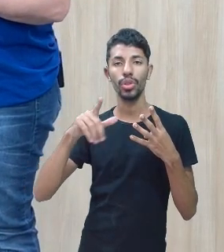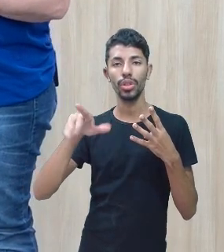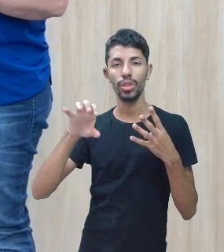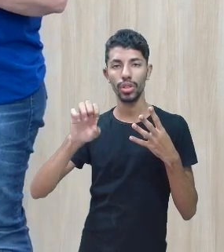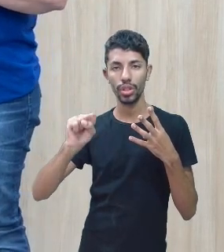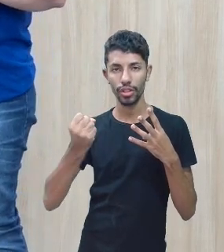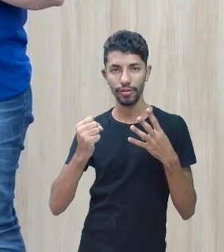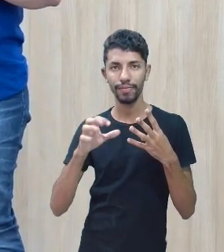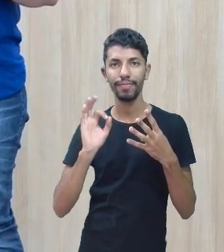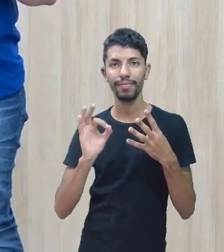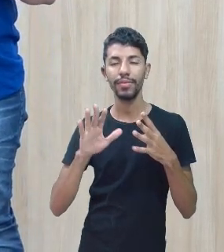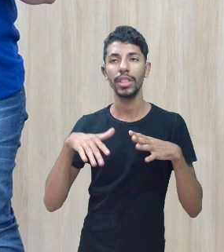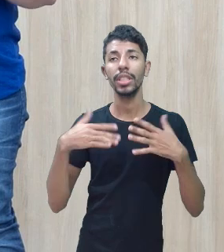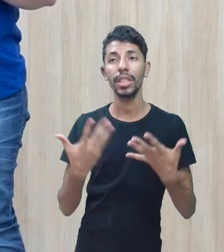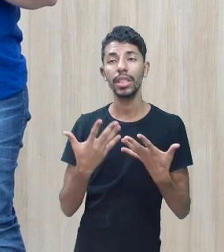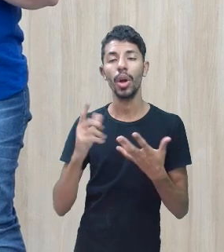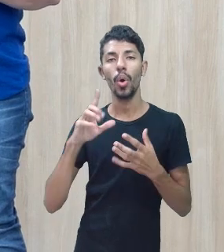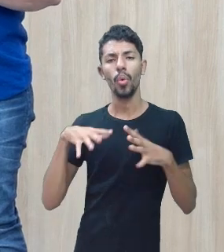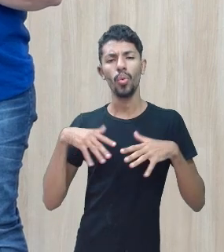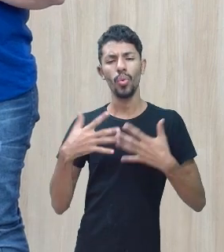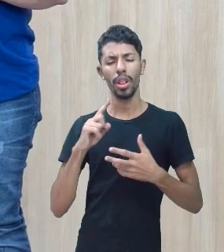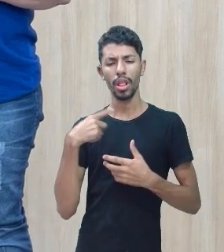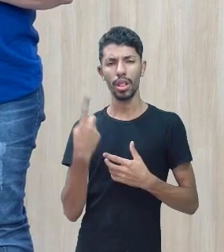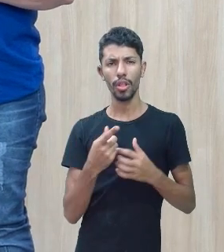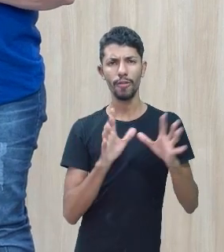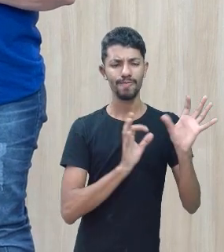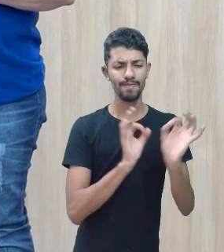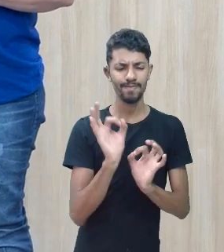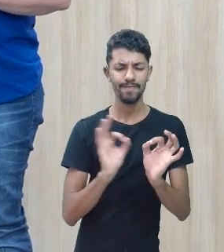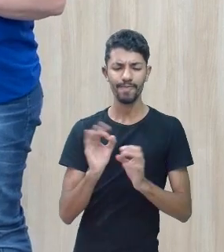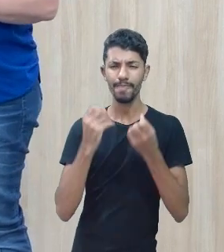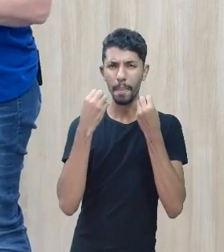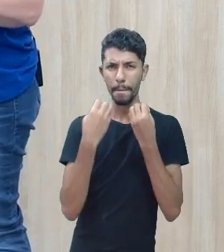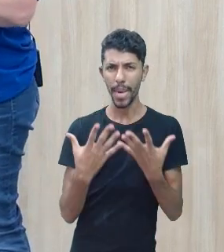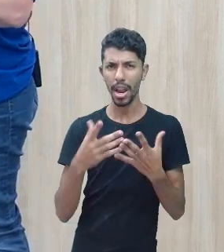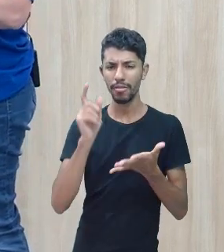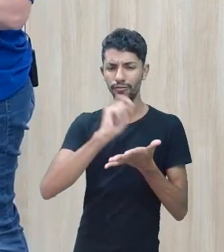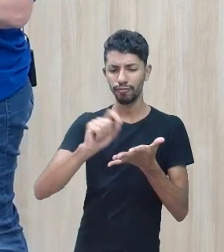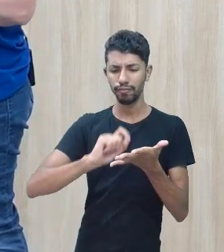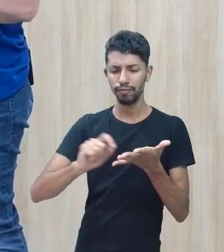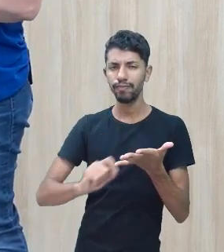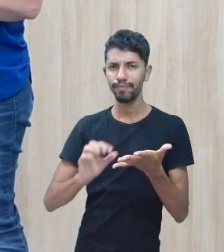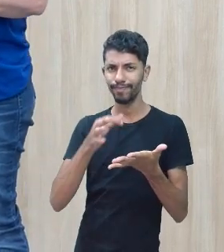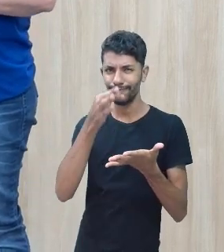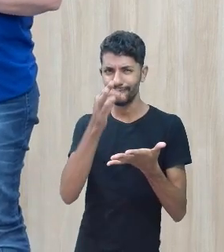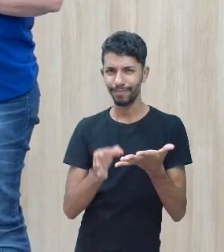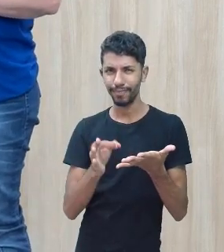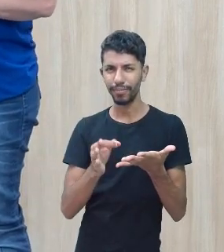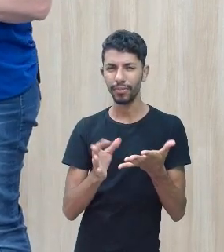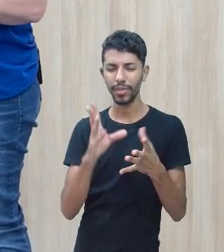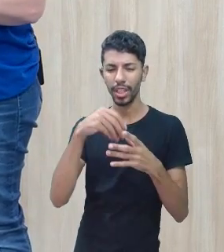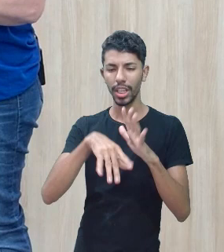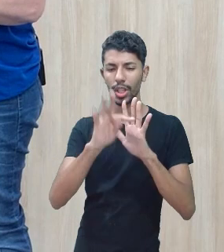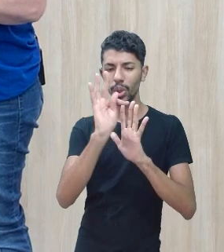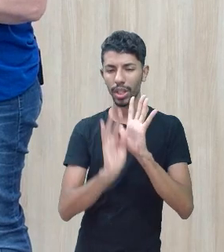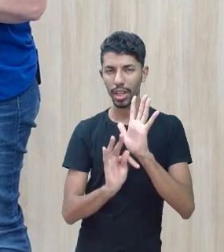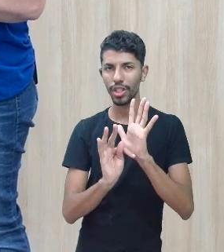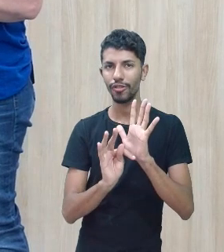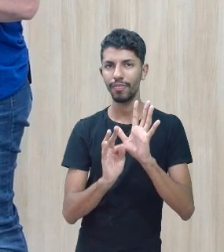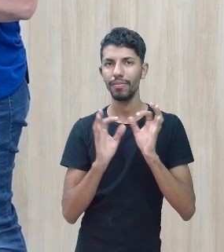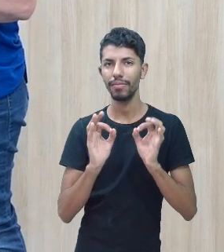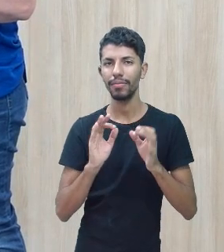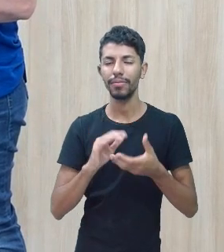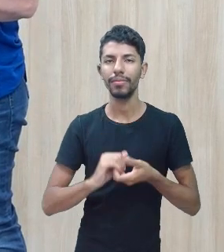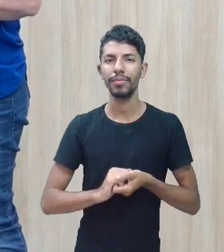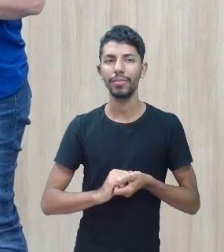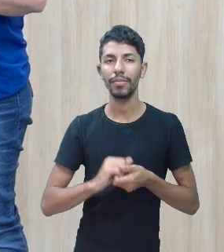quando articulamos bem a escrita dentro do texto, não é?